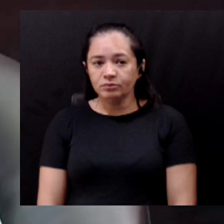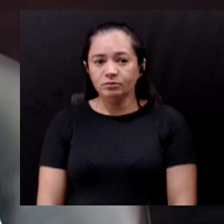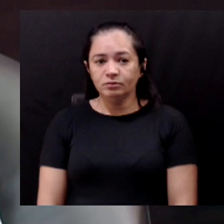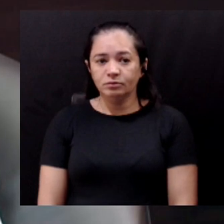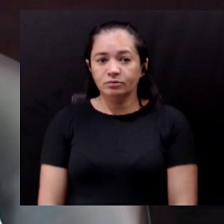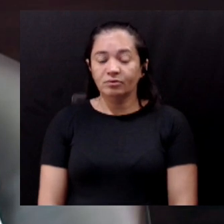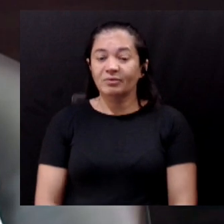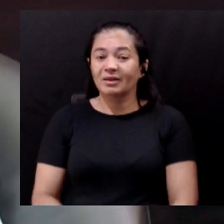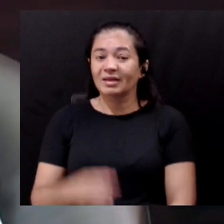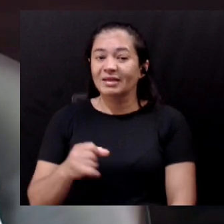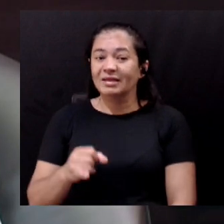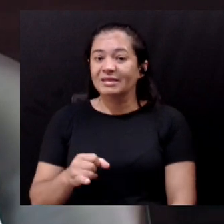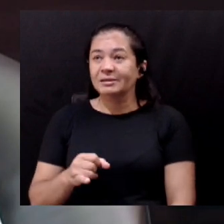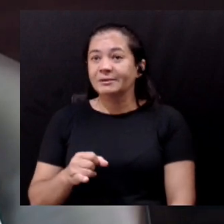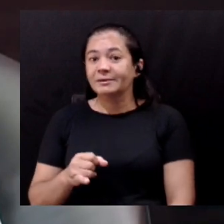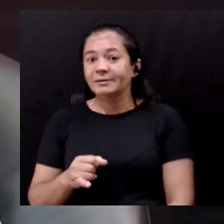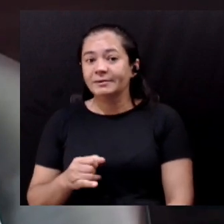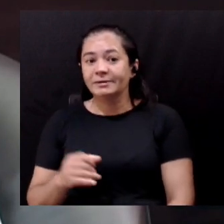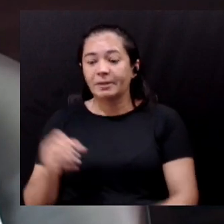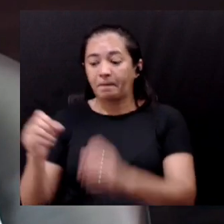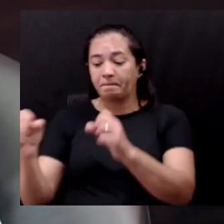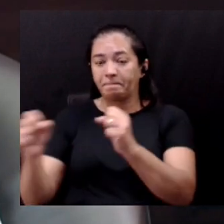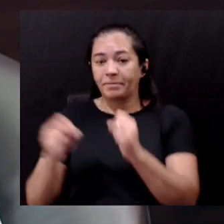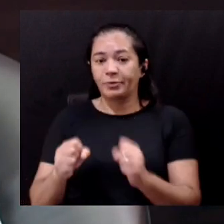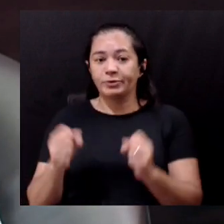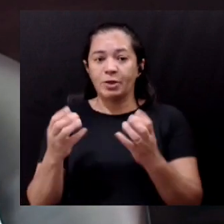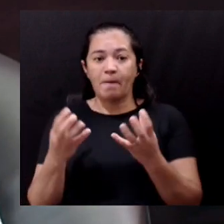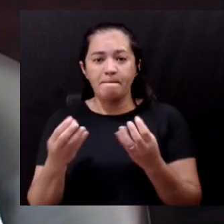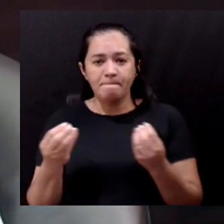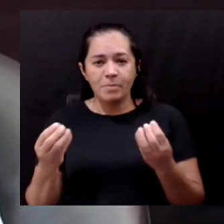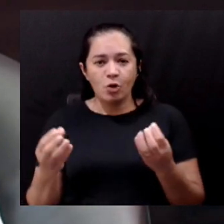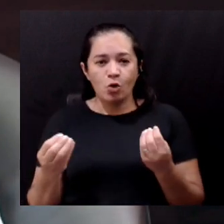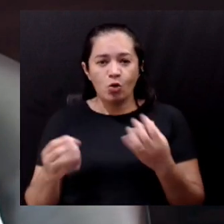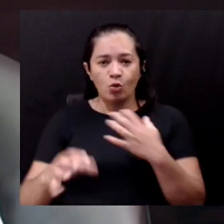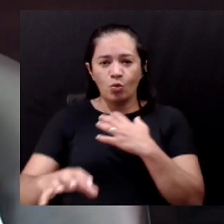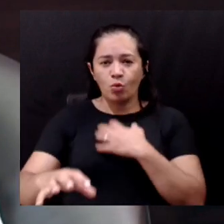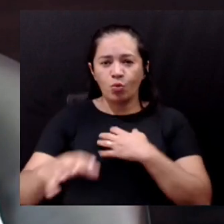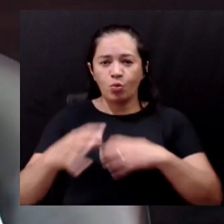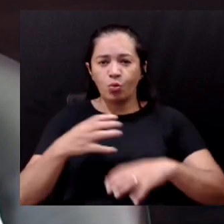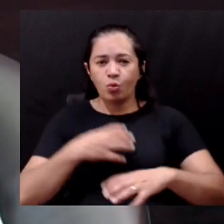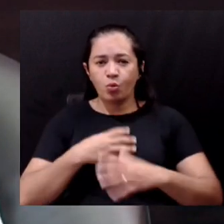né, pode mesmo causar a perda da empatia e